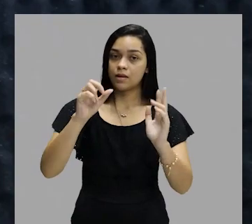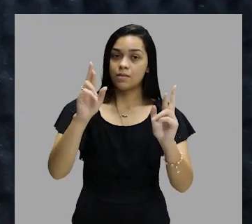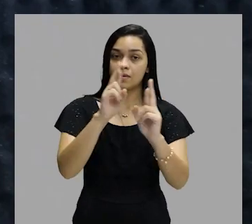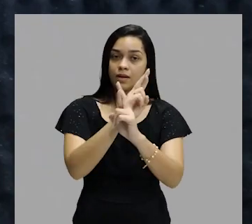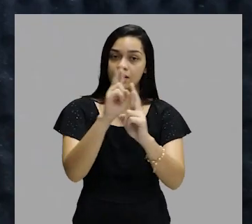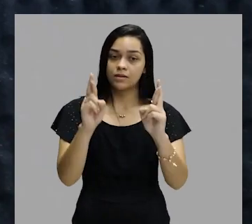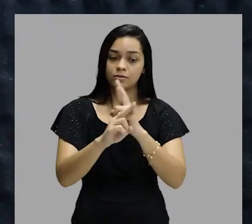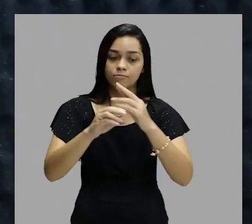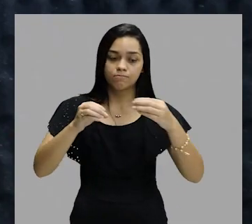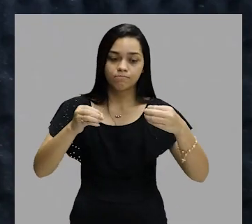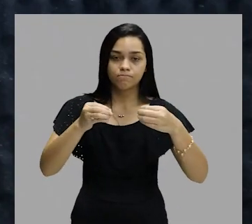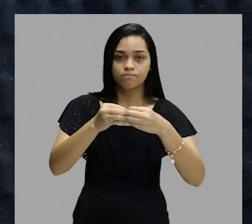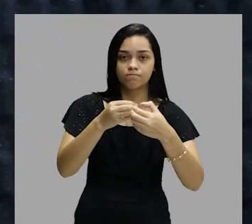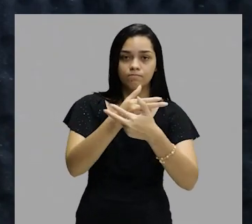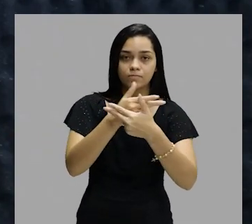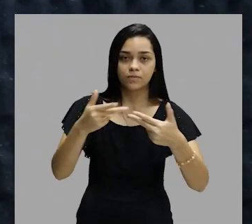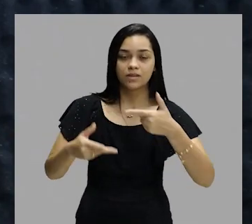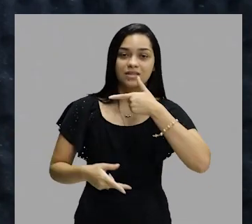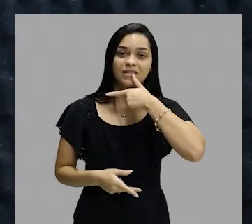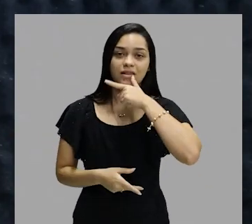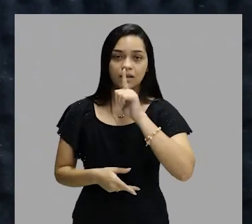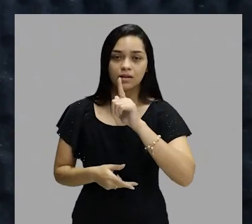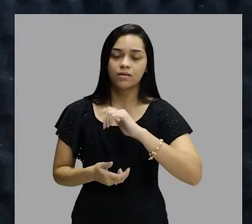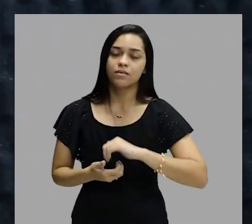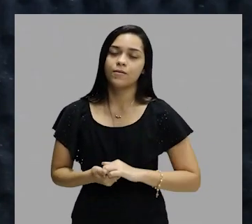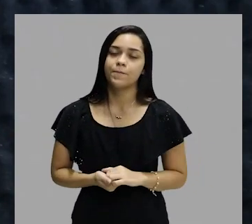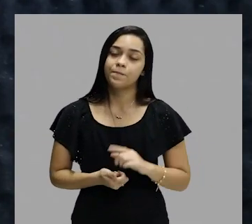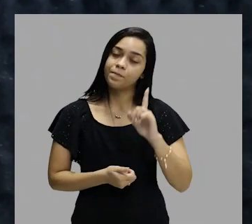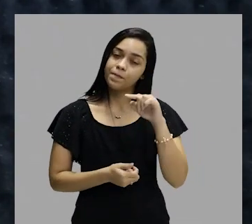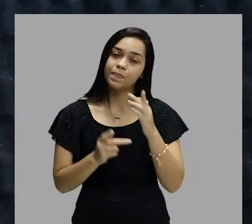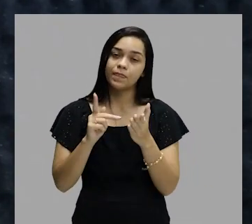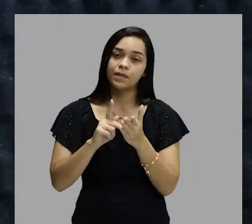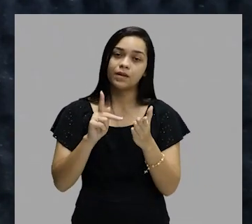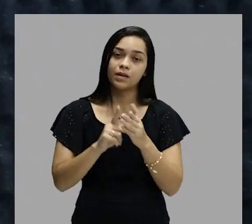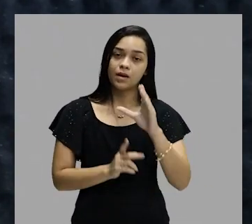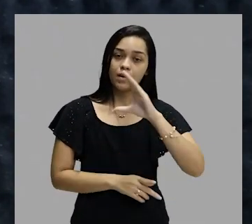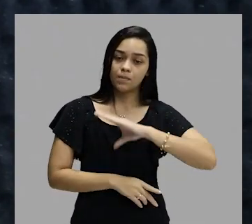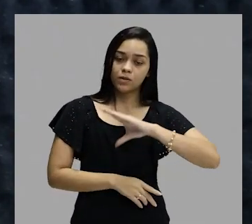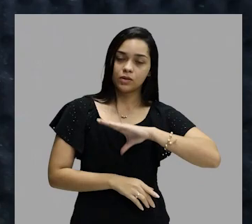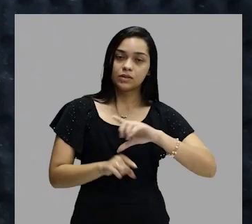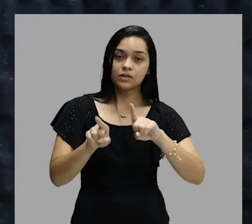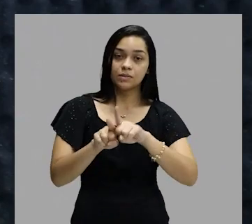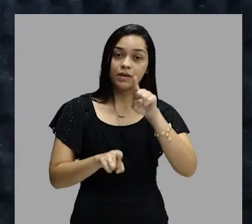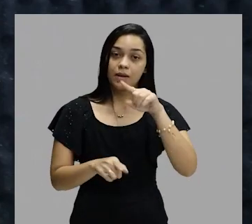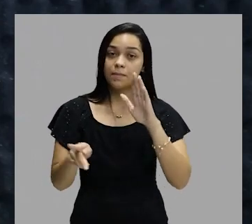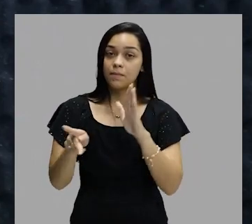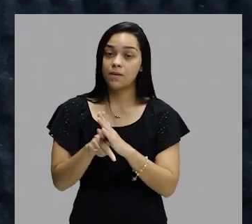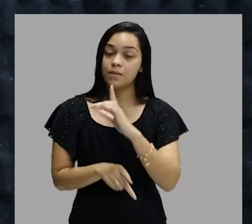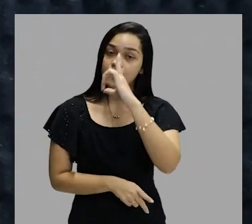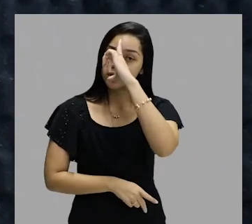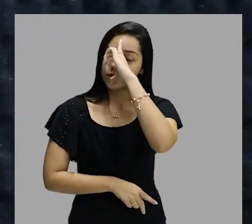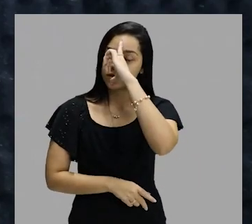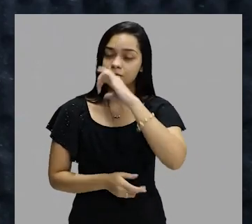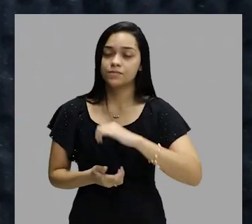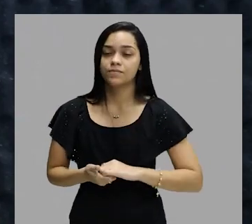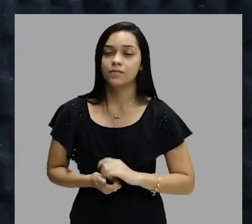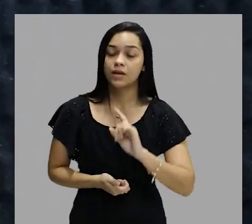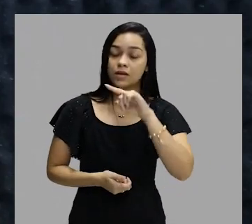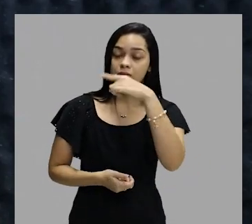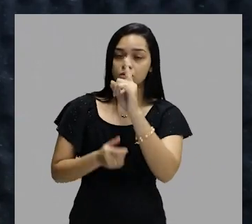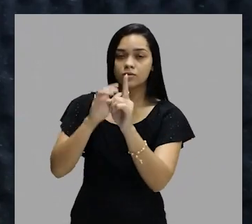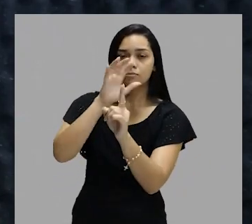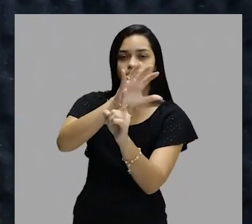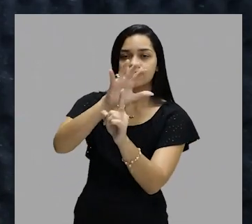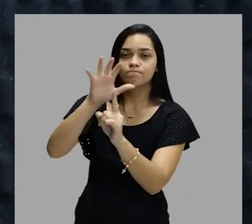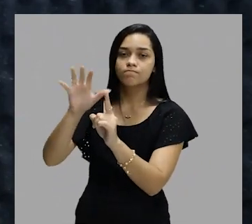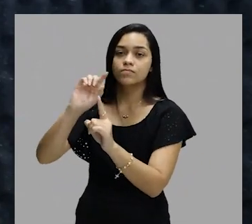de proximidade com as línguas latinas. No caso, a língua portuguesa também é uma língua latina. As outras influências,